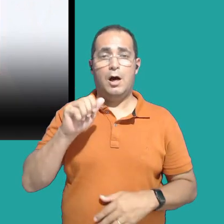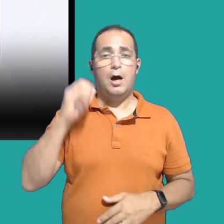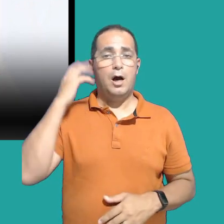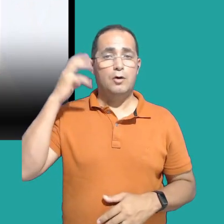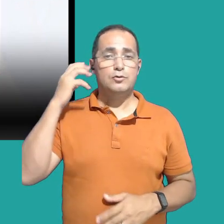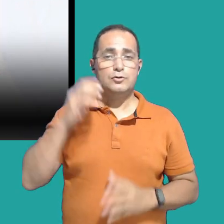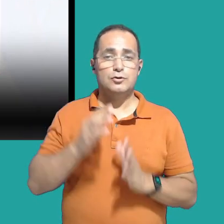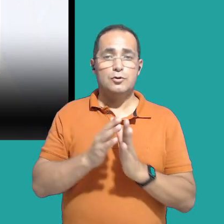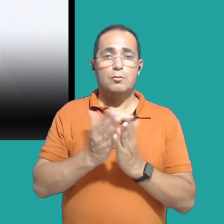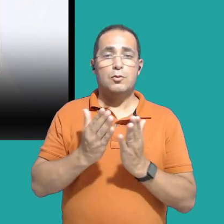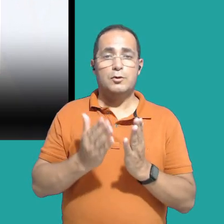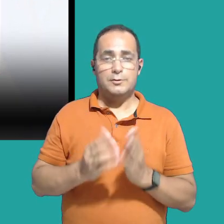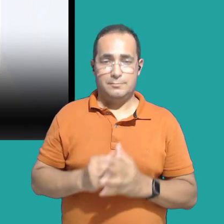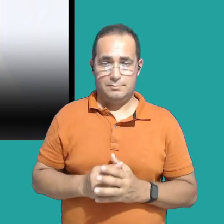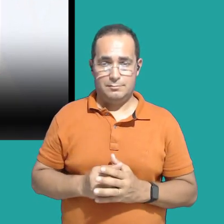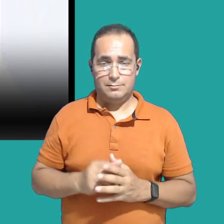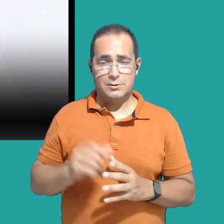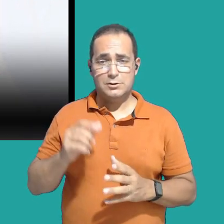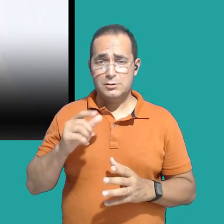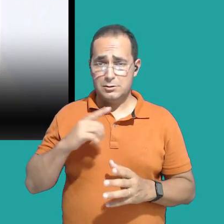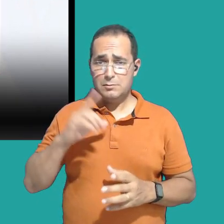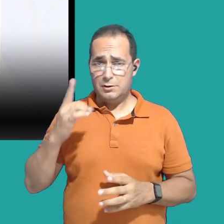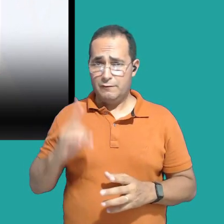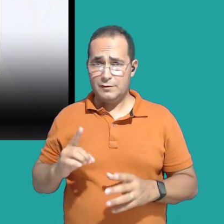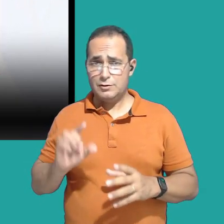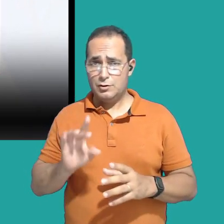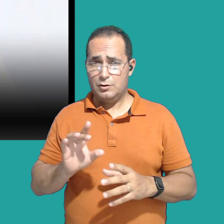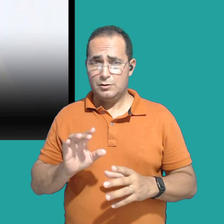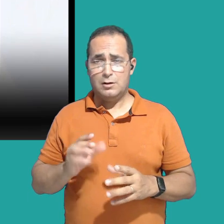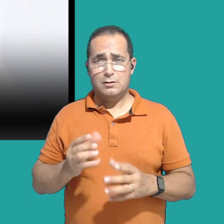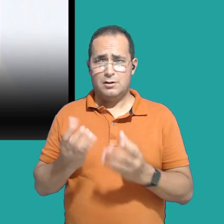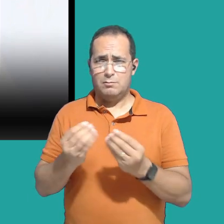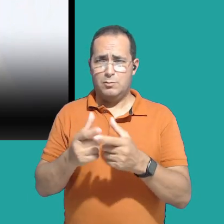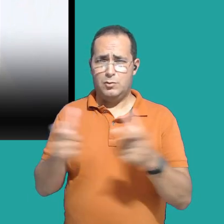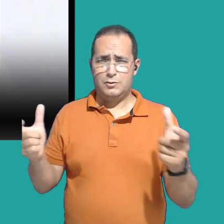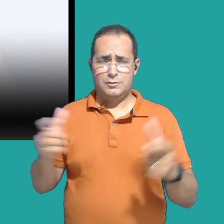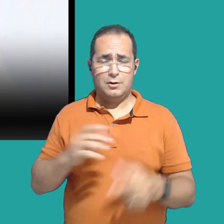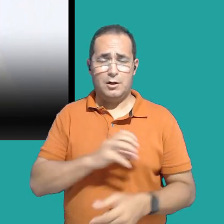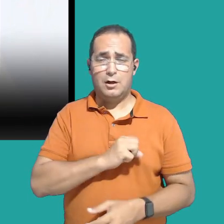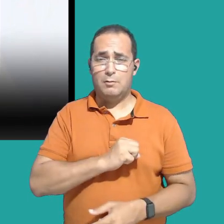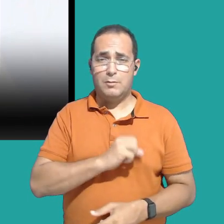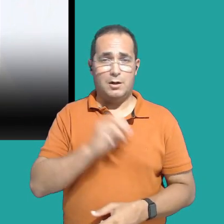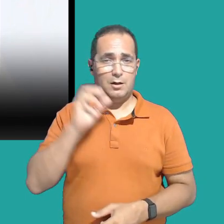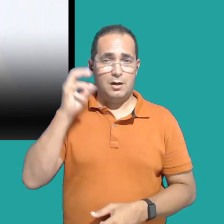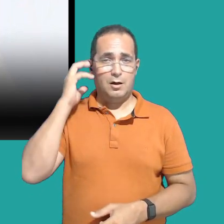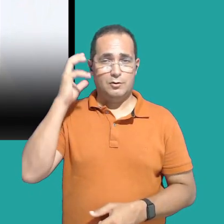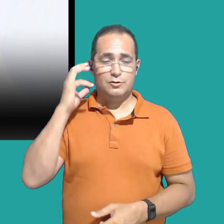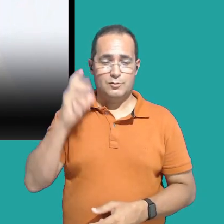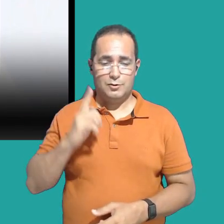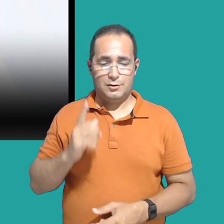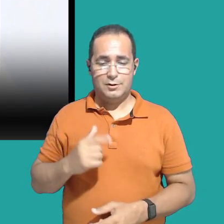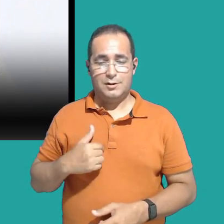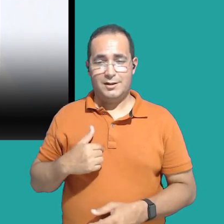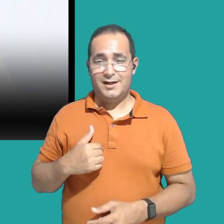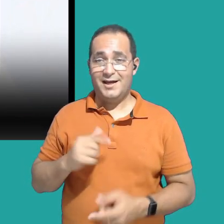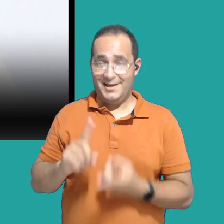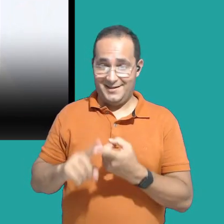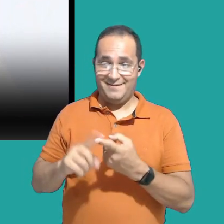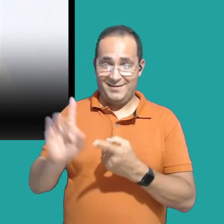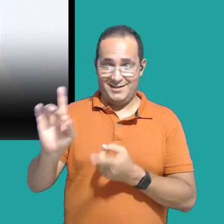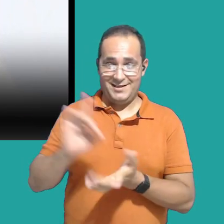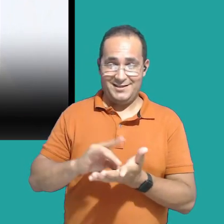nos atende. O audiobook também nos atende, e não só a deficientes, mas também muita gente hoje em dia gosta de audiobook,